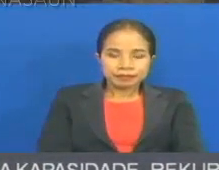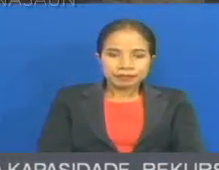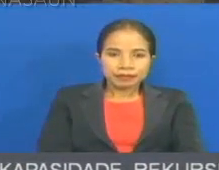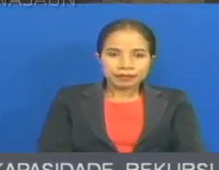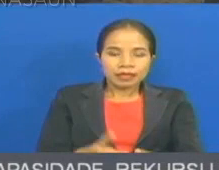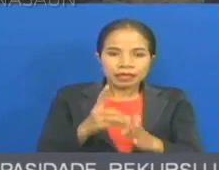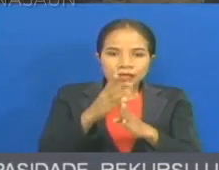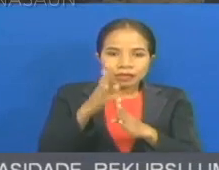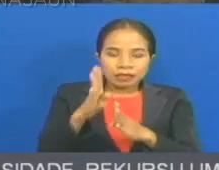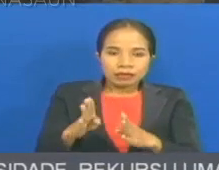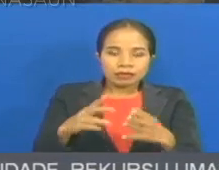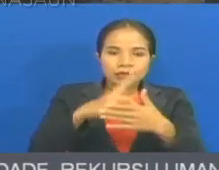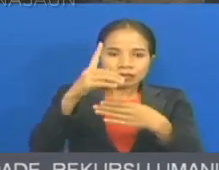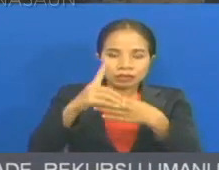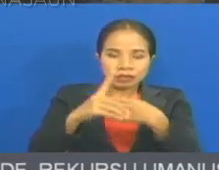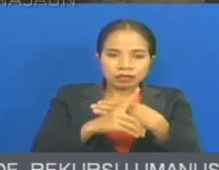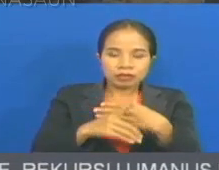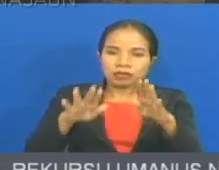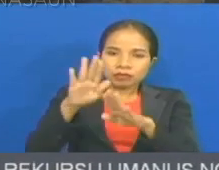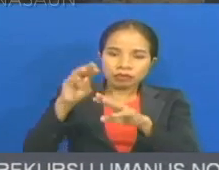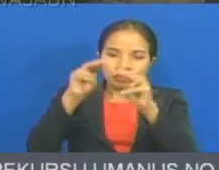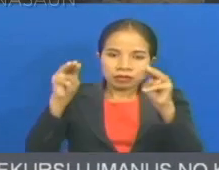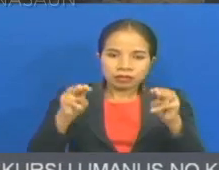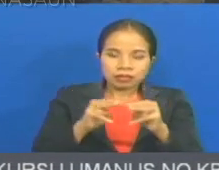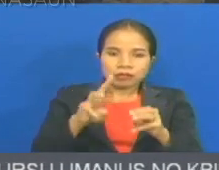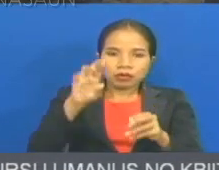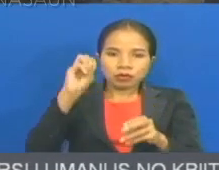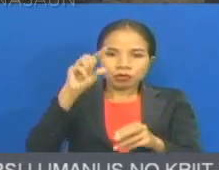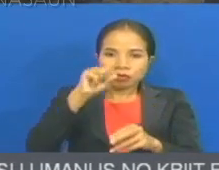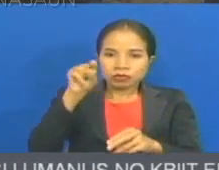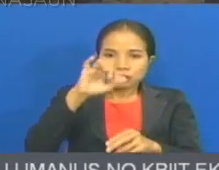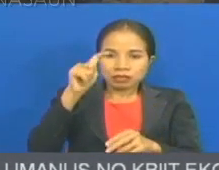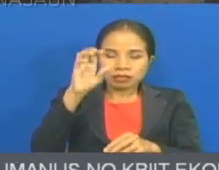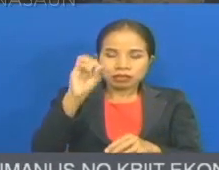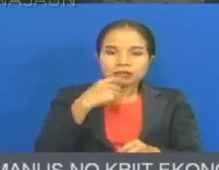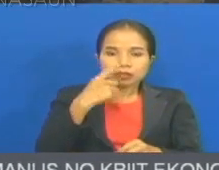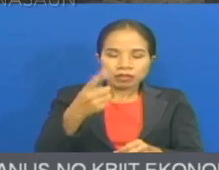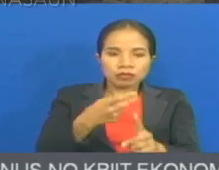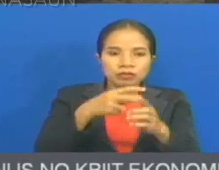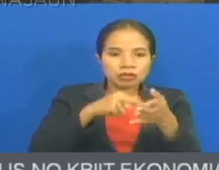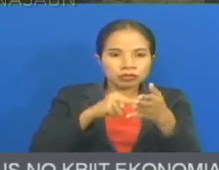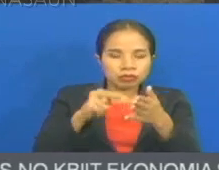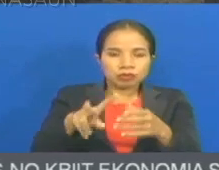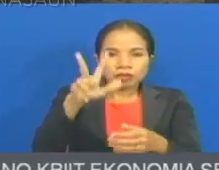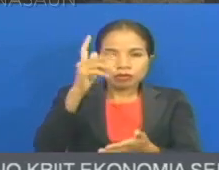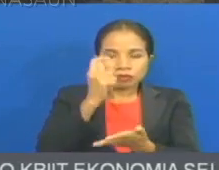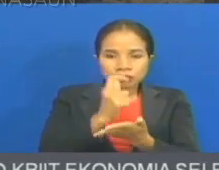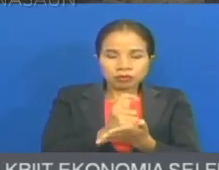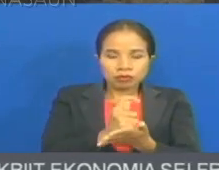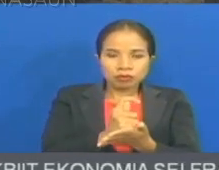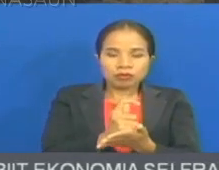Diretor geral de desenvolvimento rural, Roseto Guterres confirma. Husi numero rihuntolu